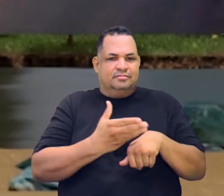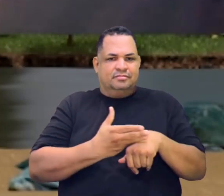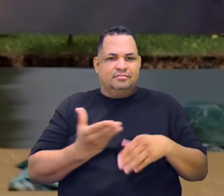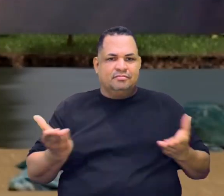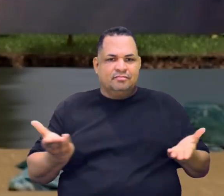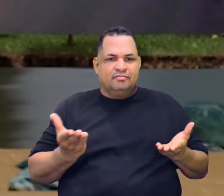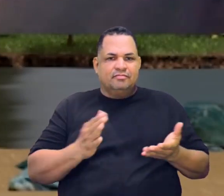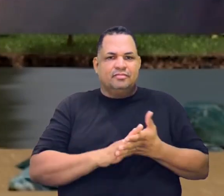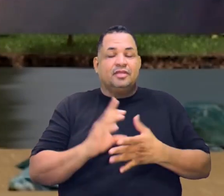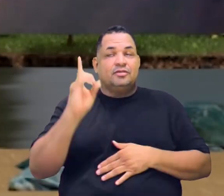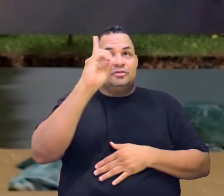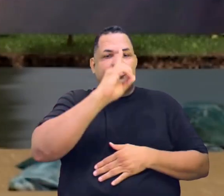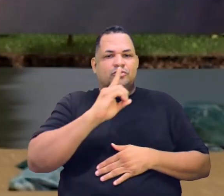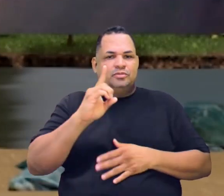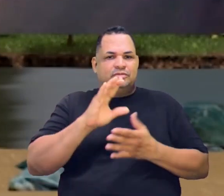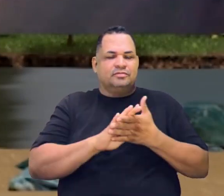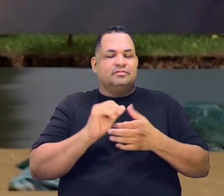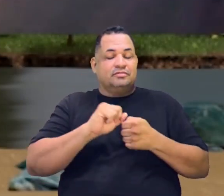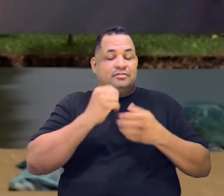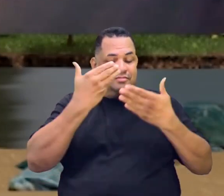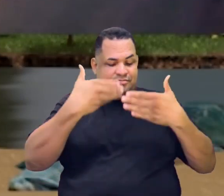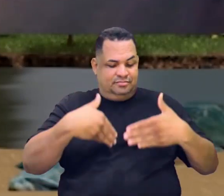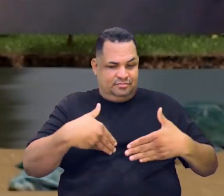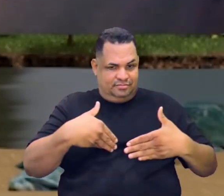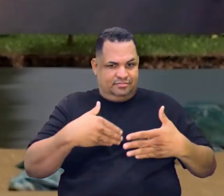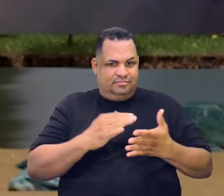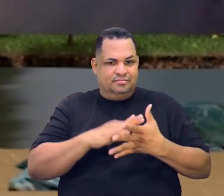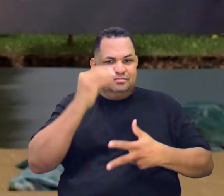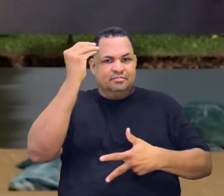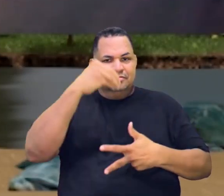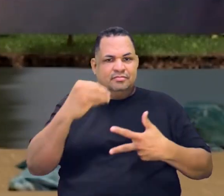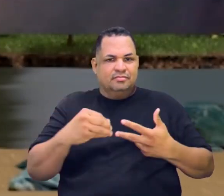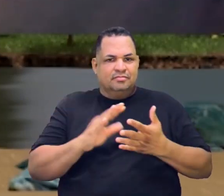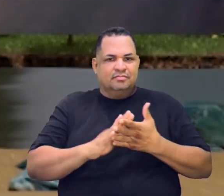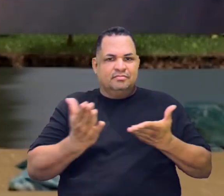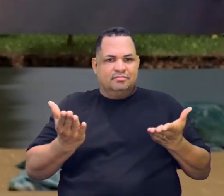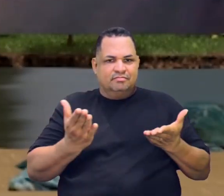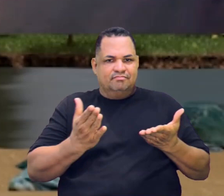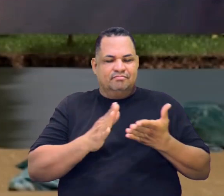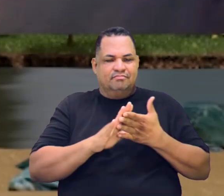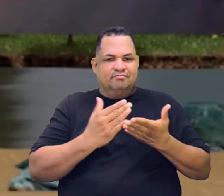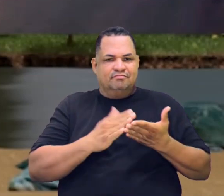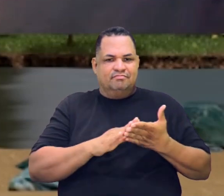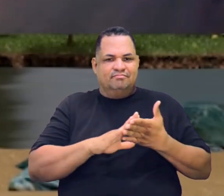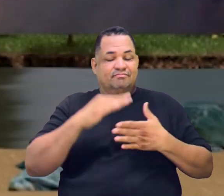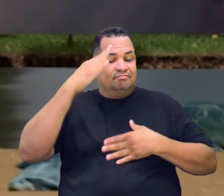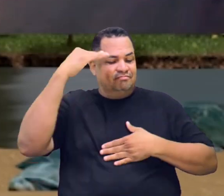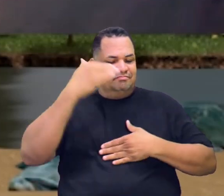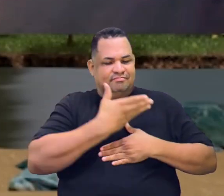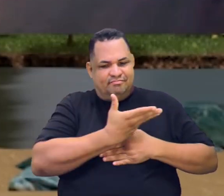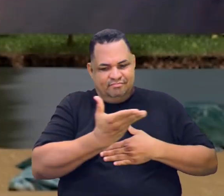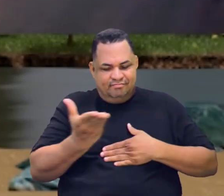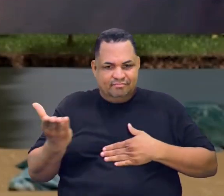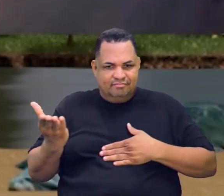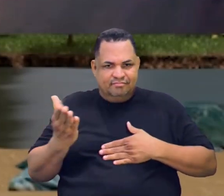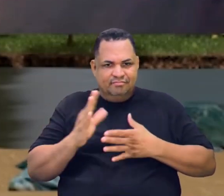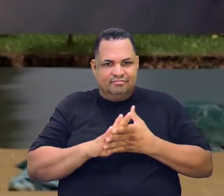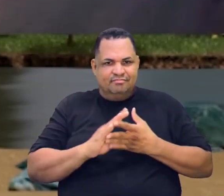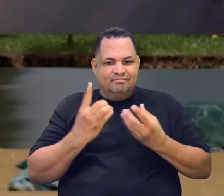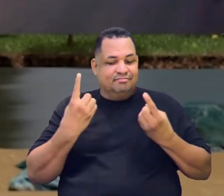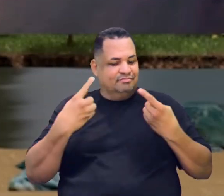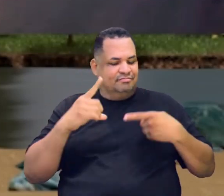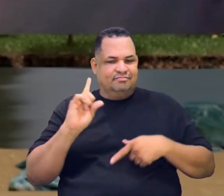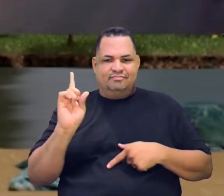agora, nesse domingo, que é o dia do Enem. E, claro, só desejo de vocês aí sucesso. Sorte eu não